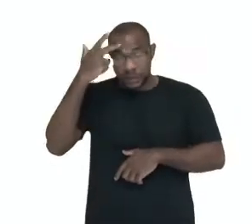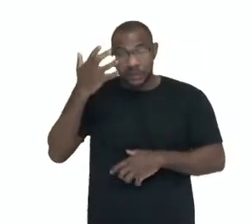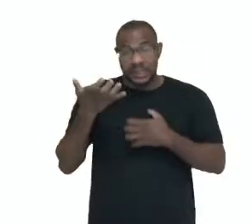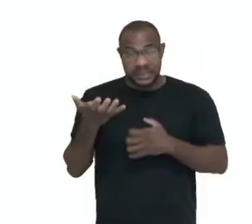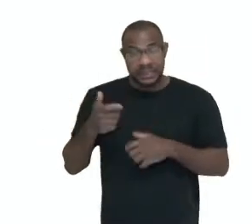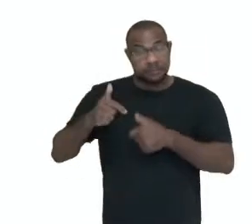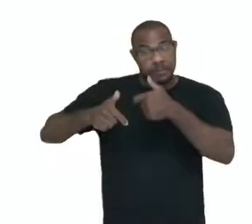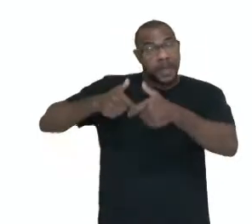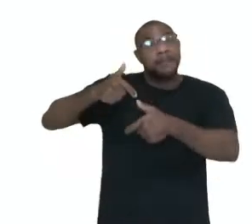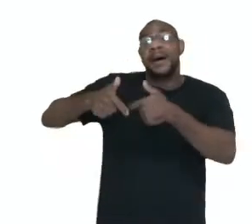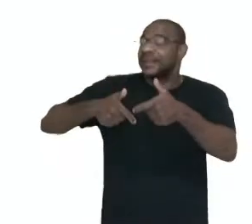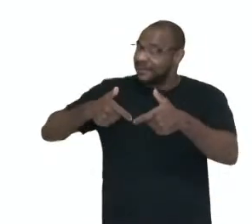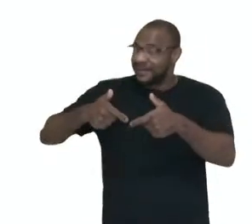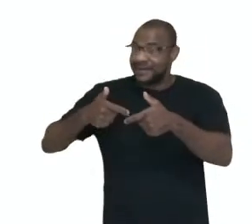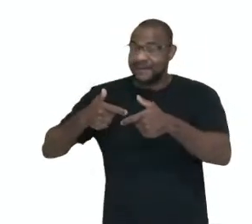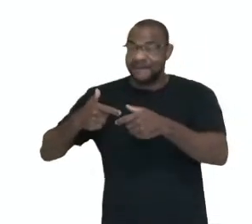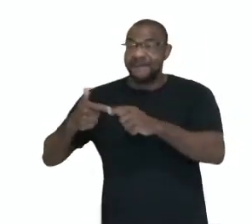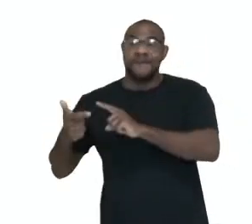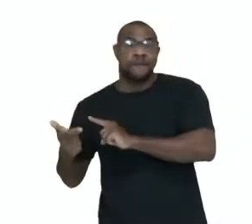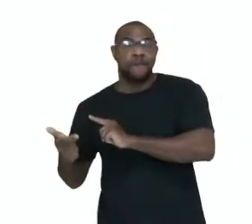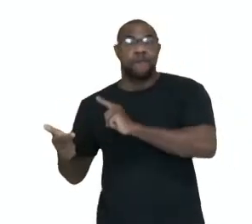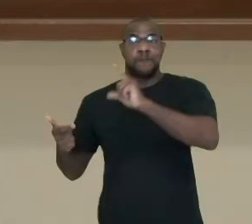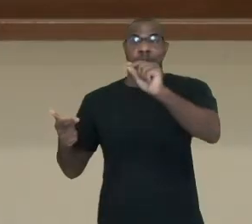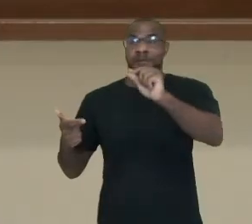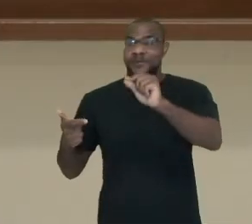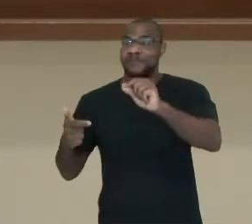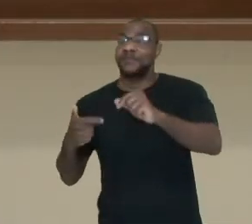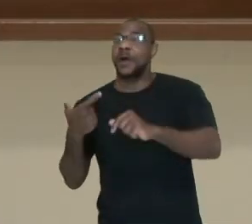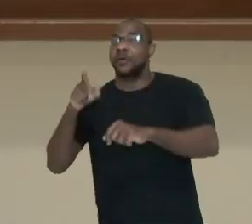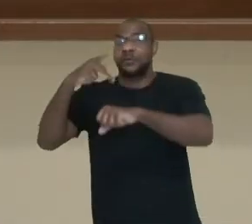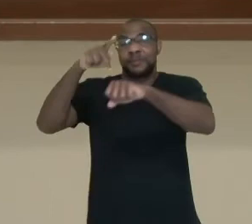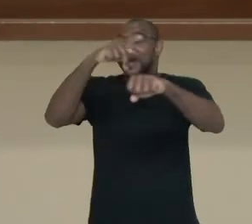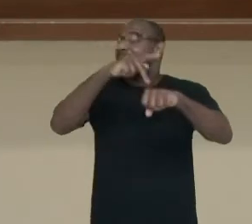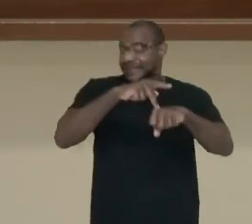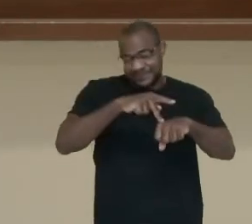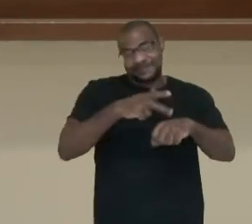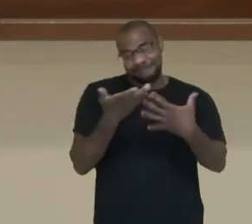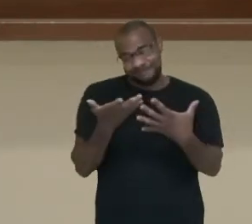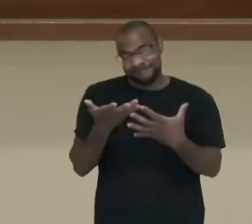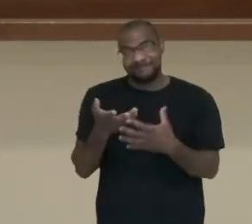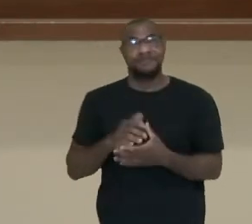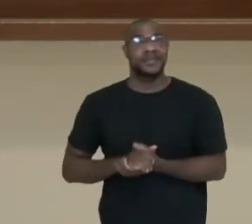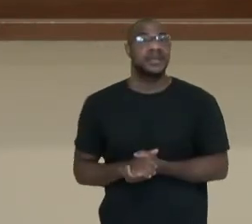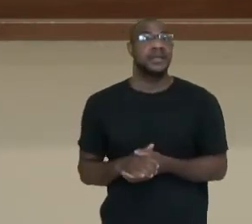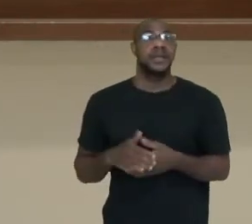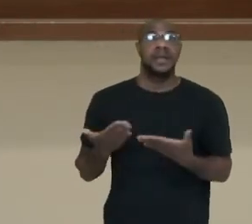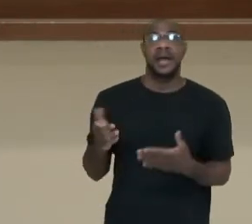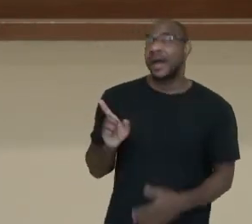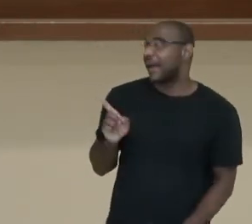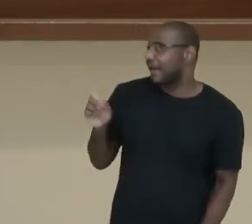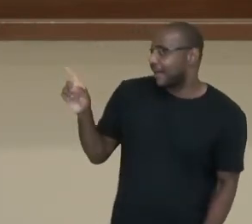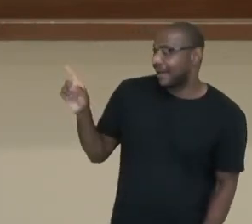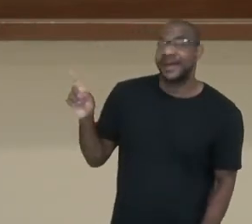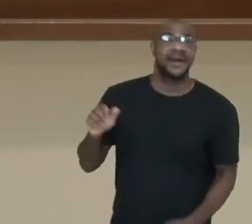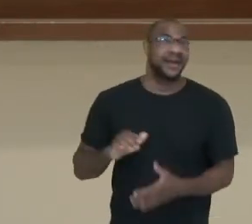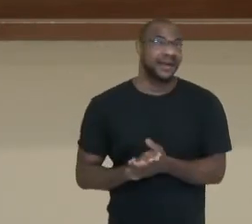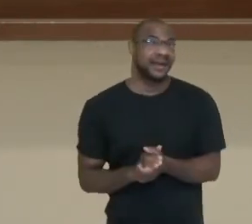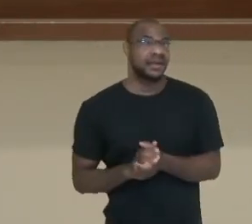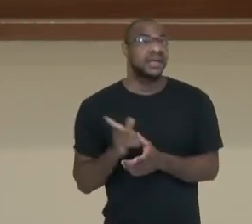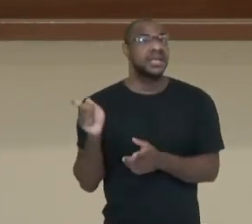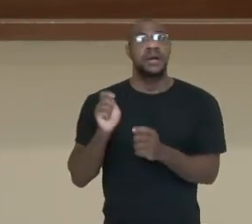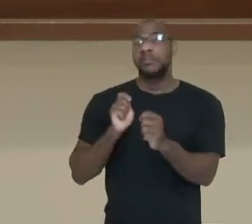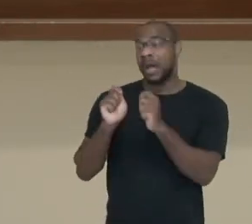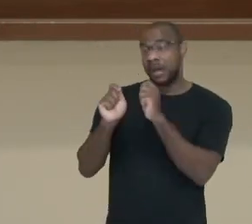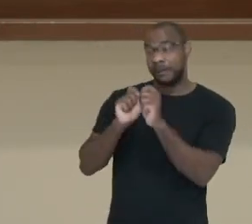melhores condições daquele tipo de instrumentação que ele tem em outro lugar. Aqui uma reportagem